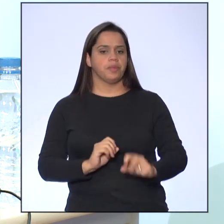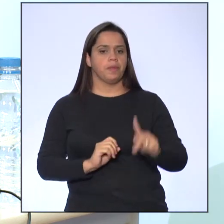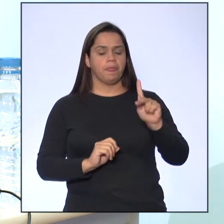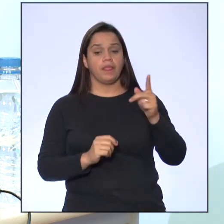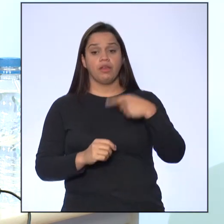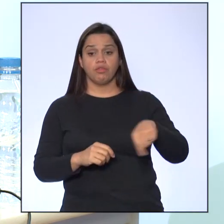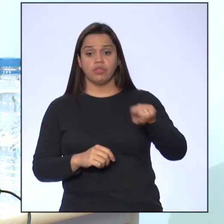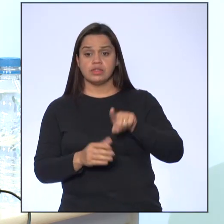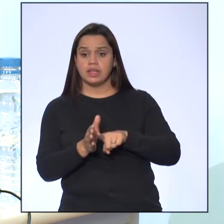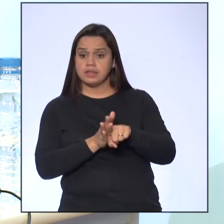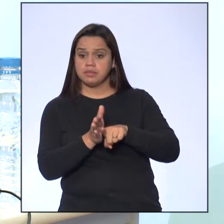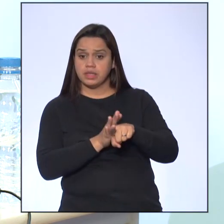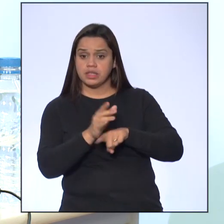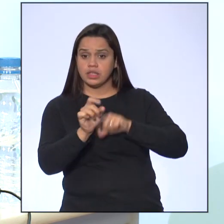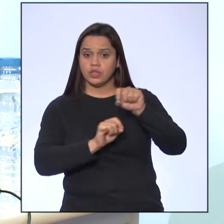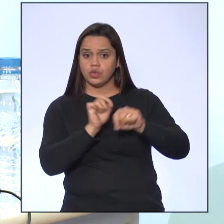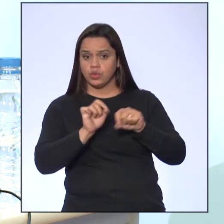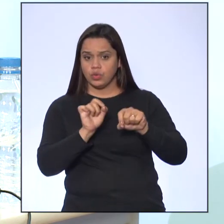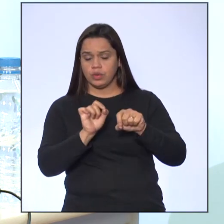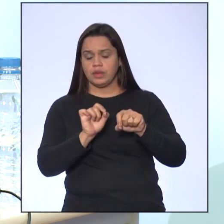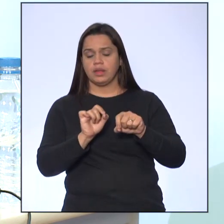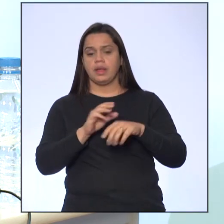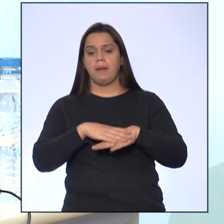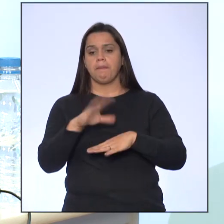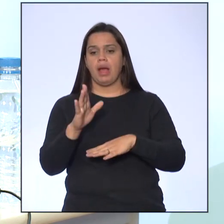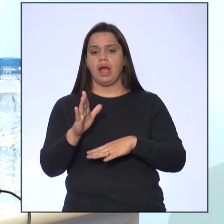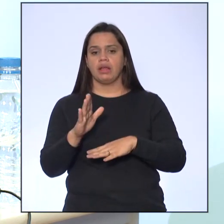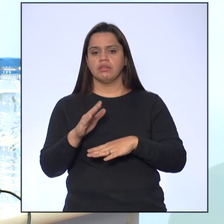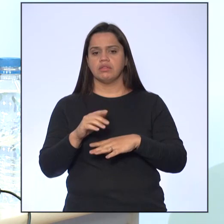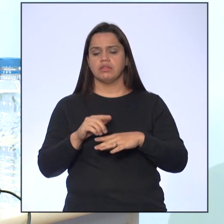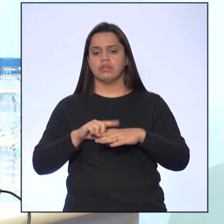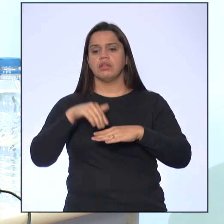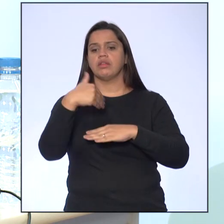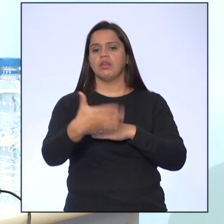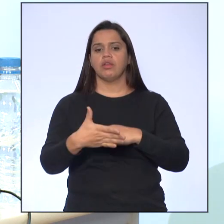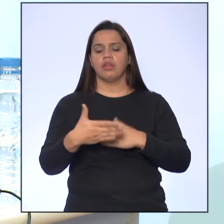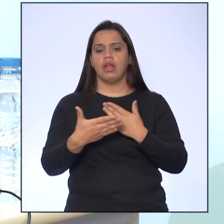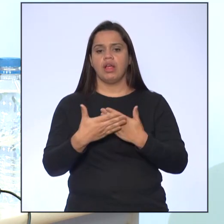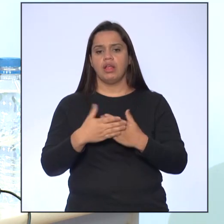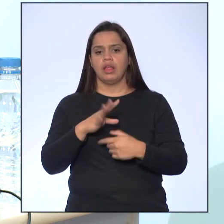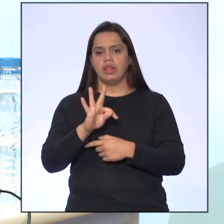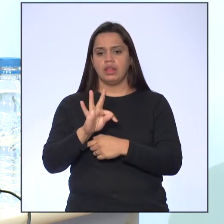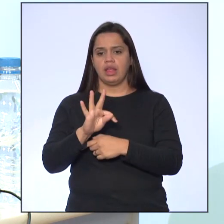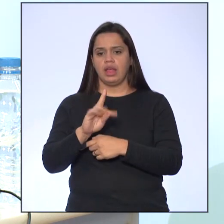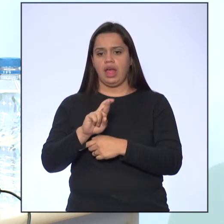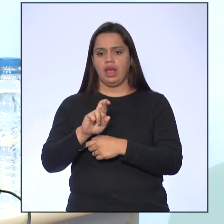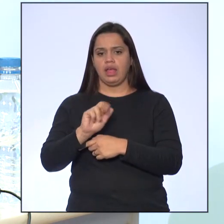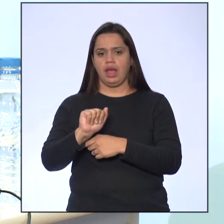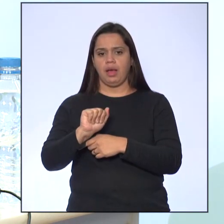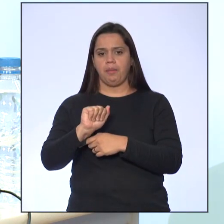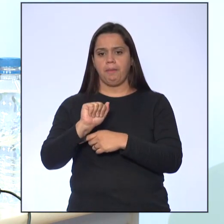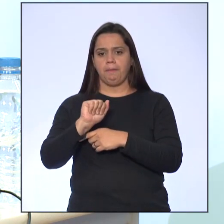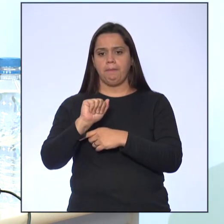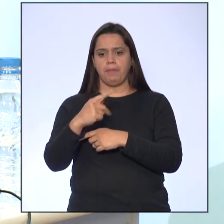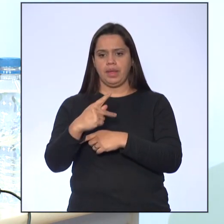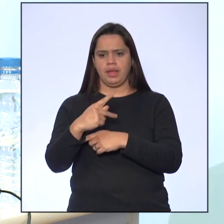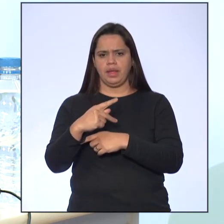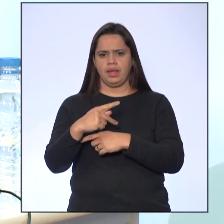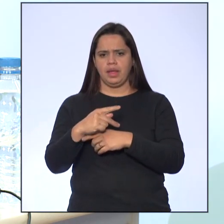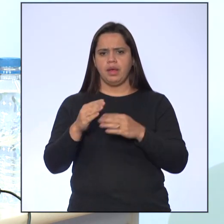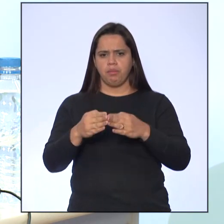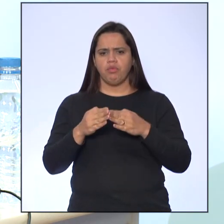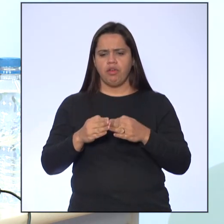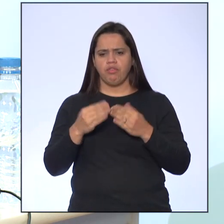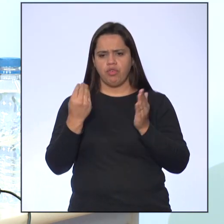pesquisem. Pesquisem, além da nossa aula aqui. Vamos na internet. O trap é TRAP. Coloca essas